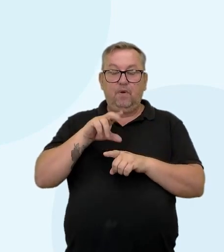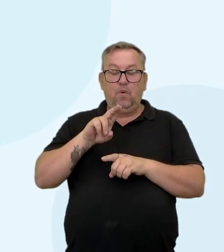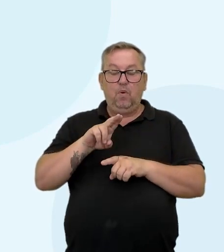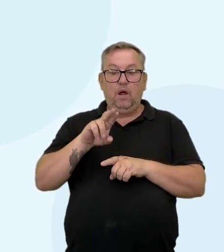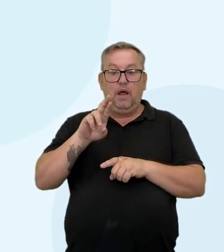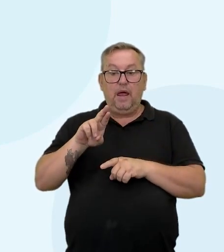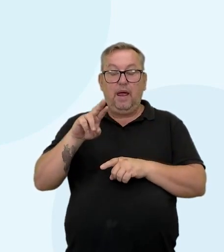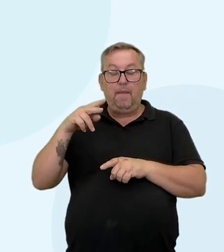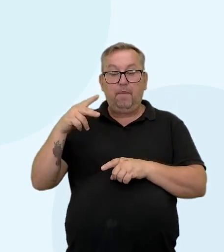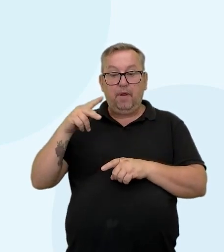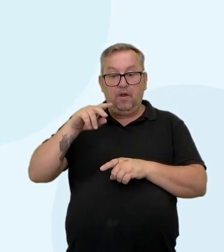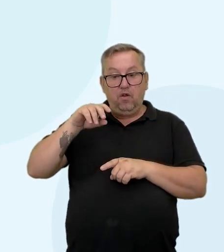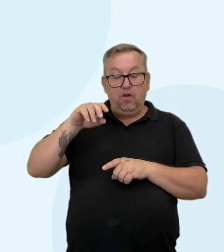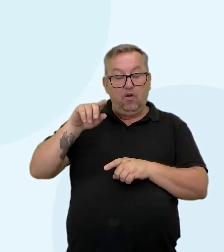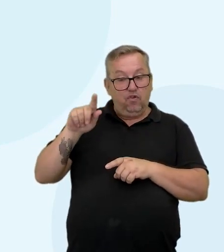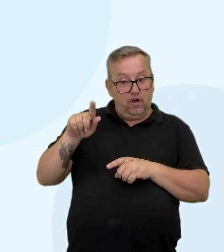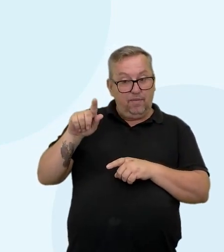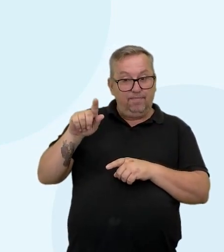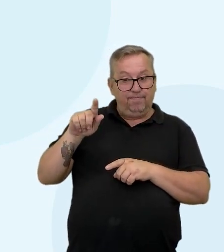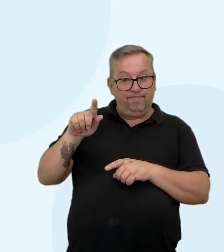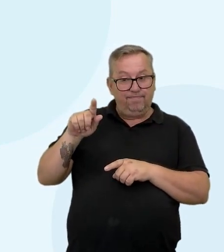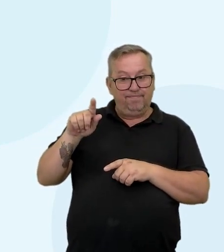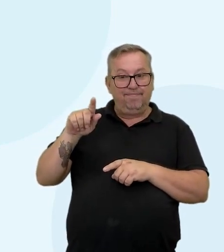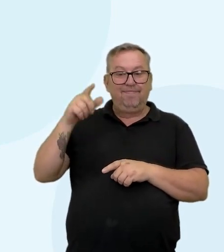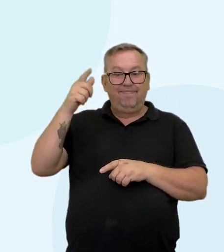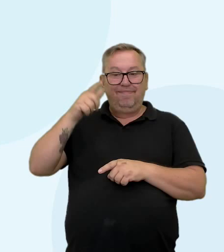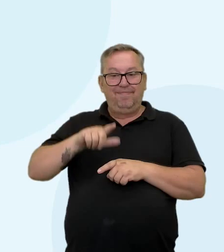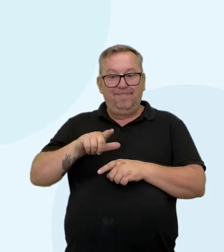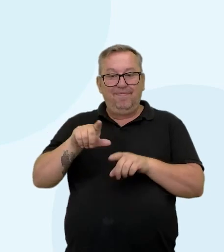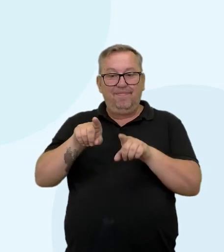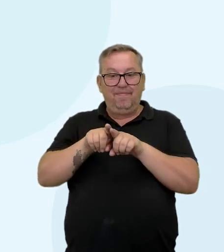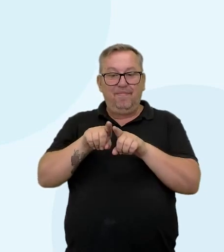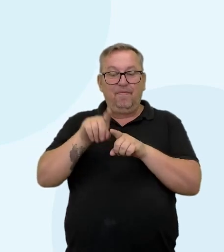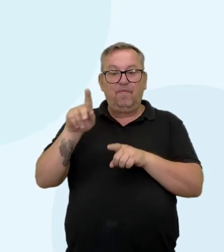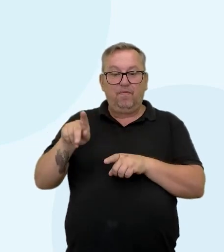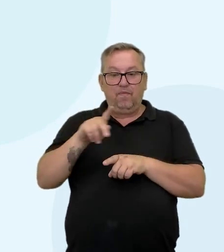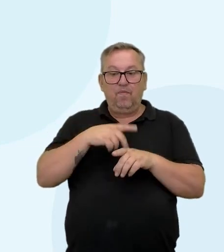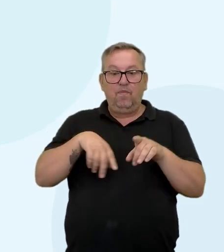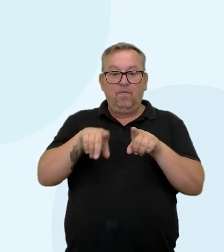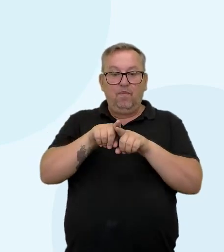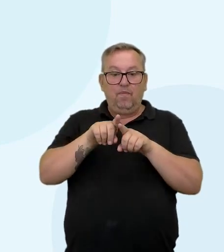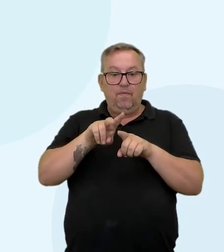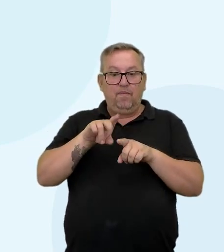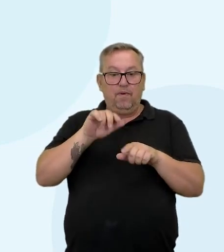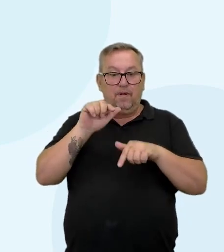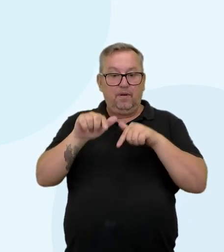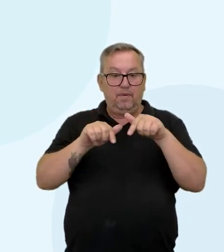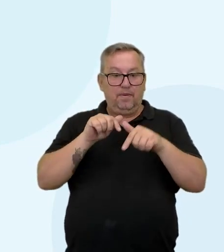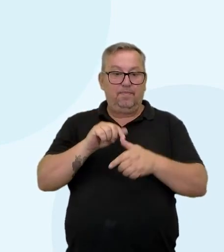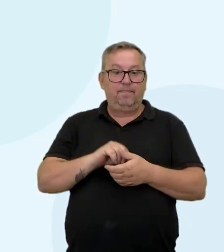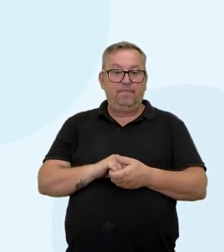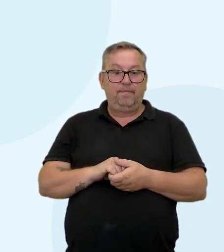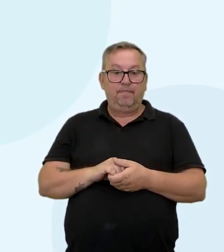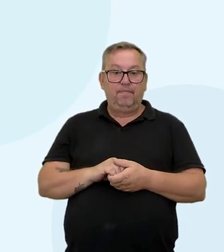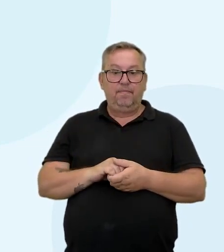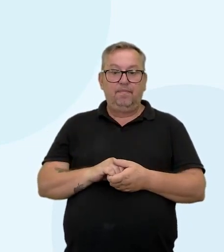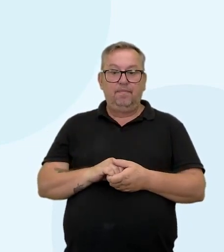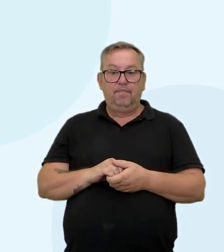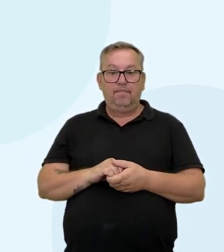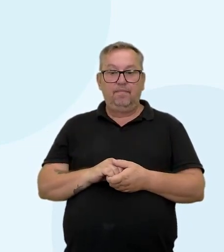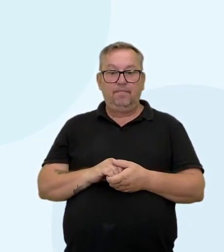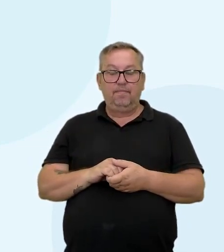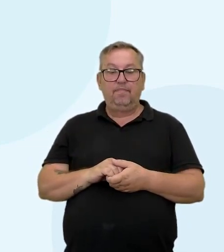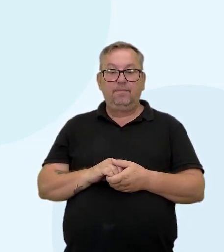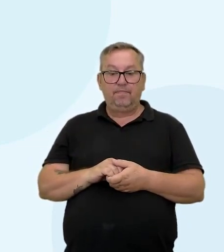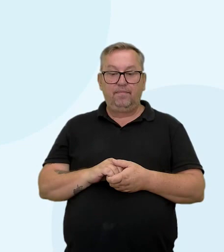a cargo aí, tá ok? De outros professores que vão trabalhar isso, tá ok? Beleza? Então,